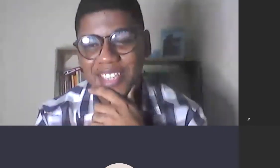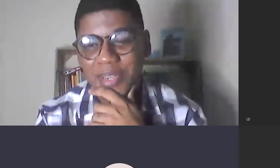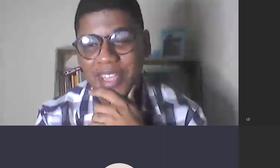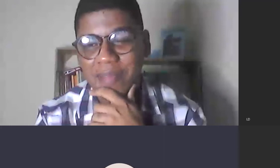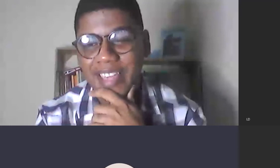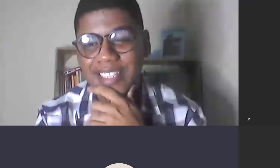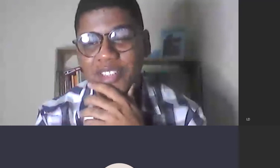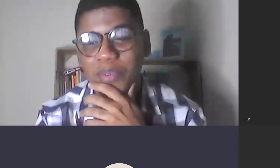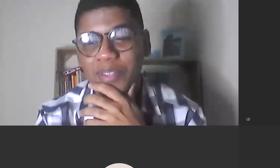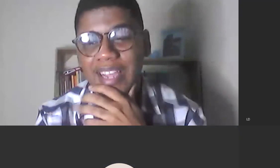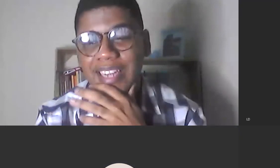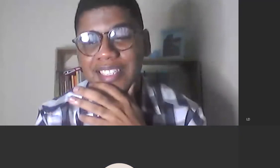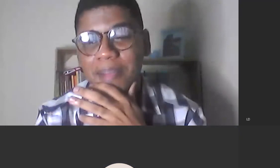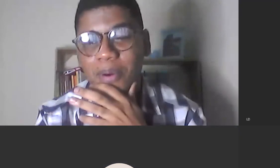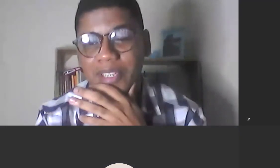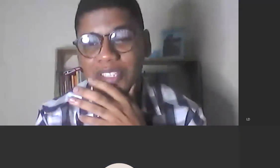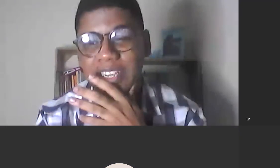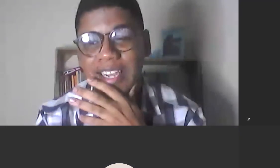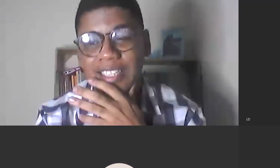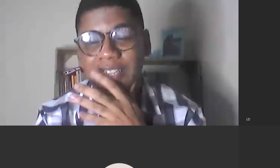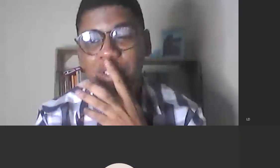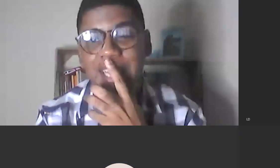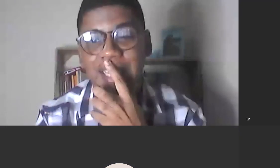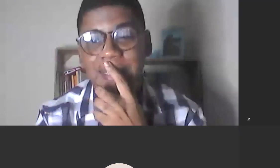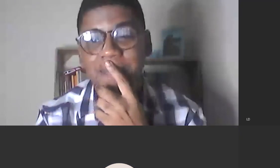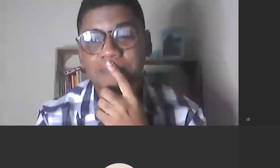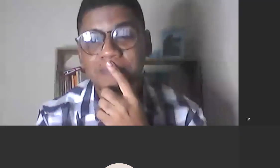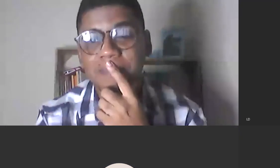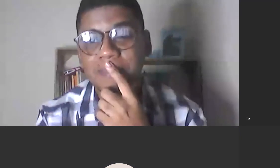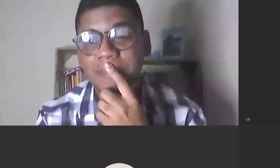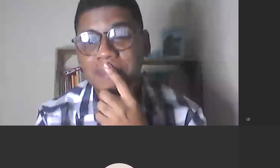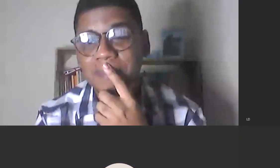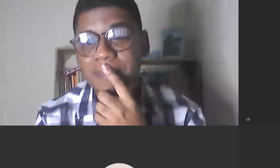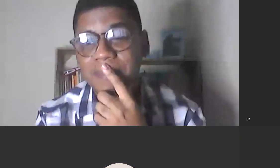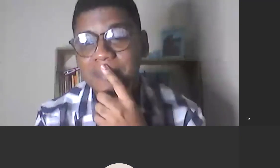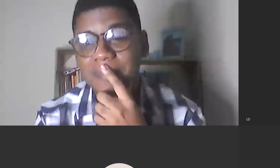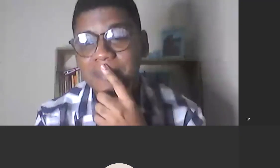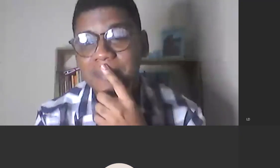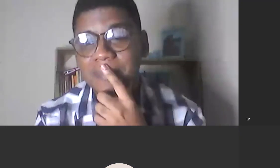Karen, você achou que a médica estava fazendo muito cara de deboche, né? Cara de debochada.